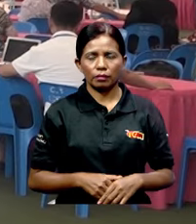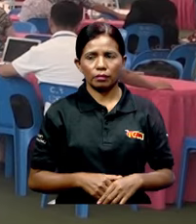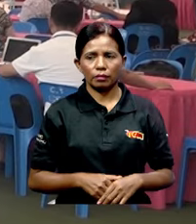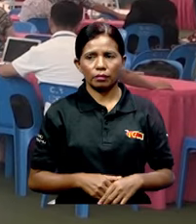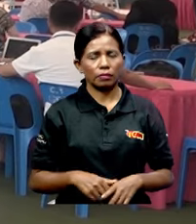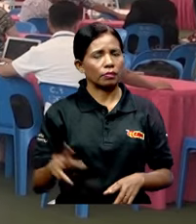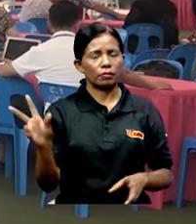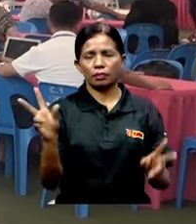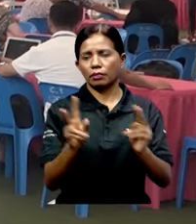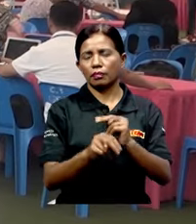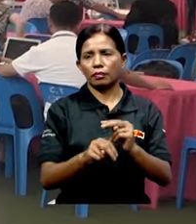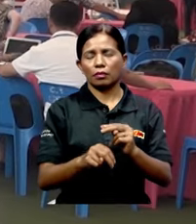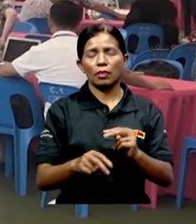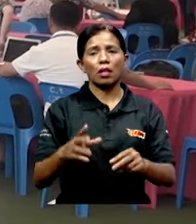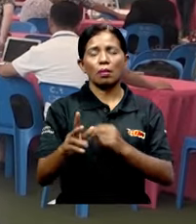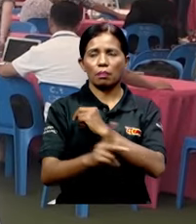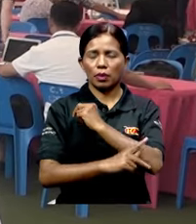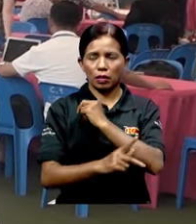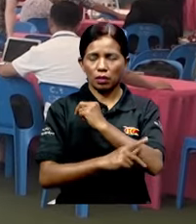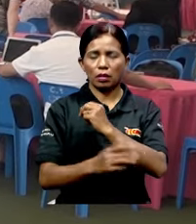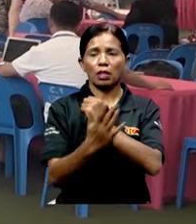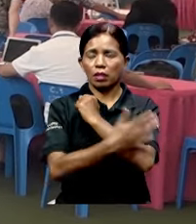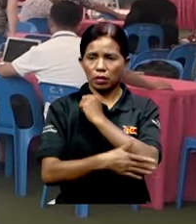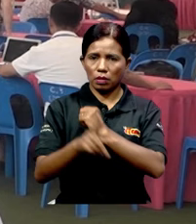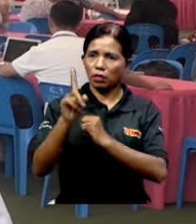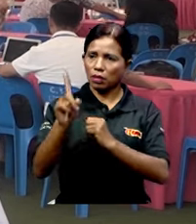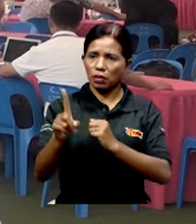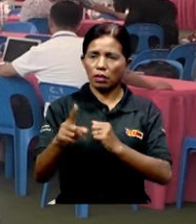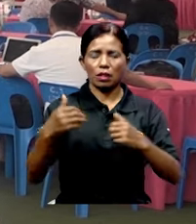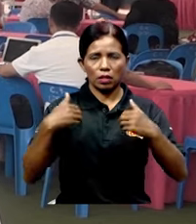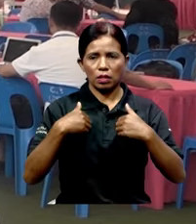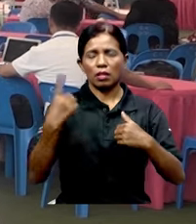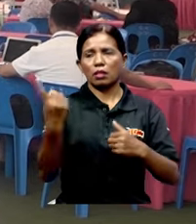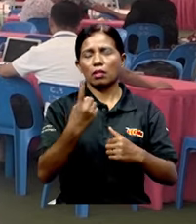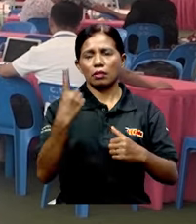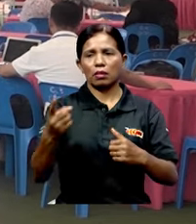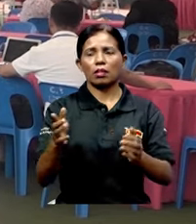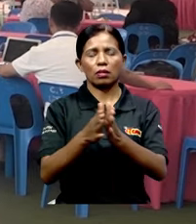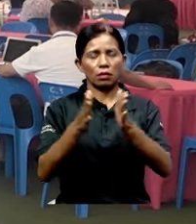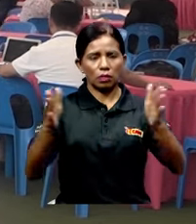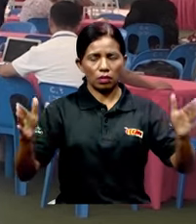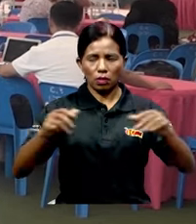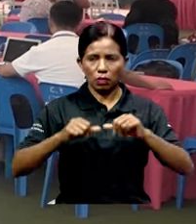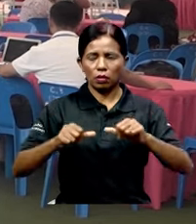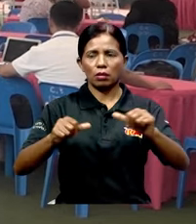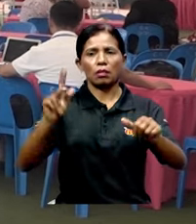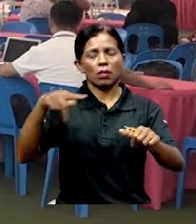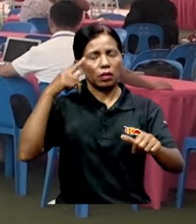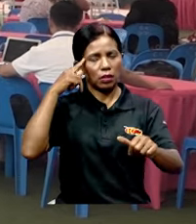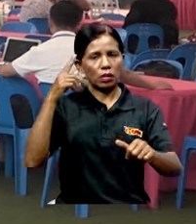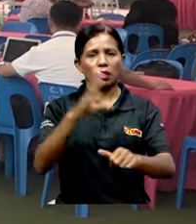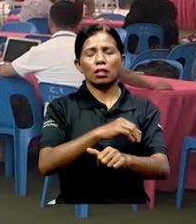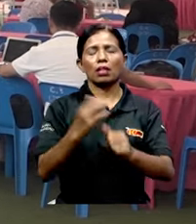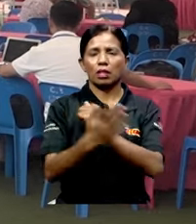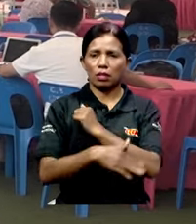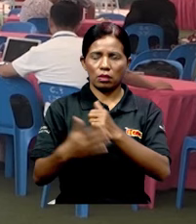não, porque Portugal é um país que tem sempre uma grande continuidade na política externa. Isto